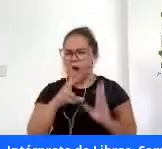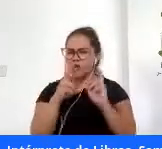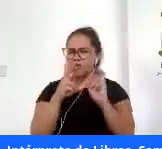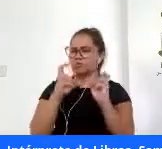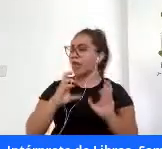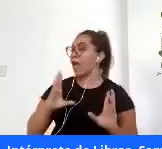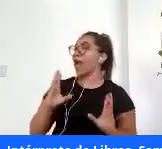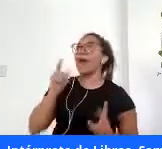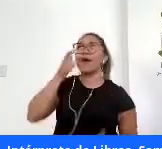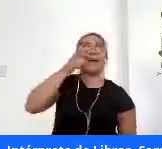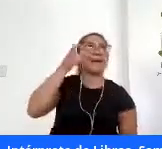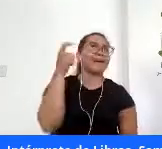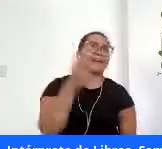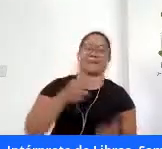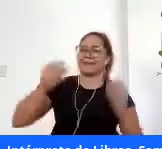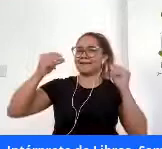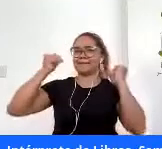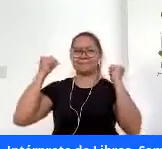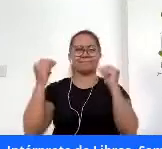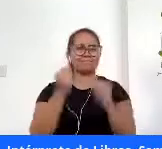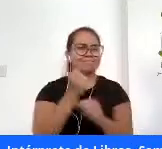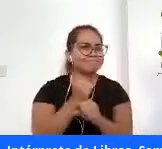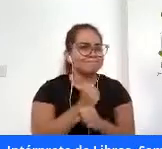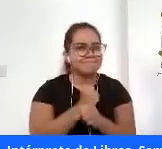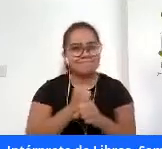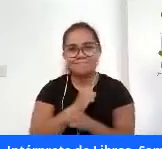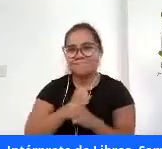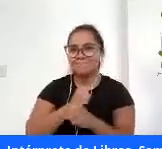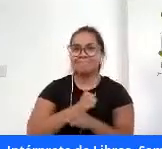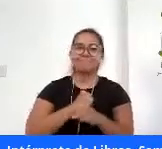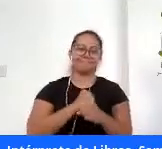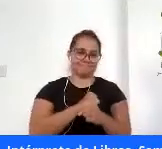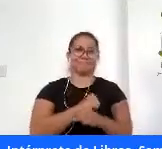tenho interesse já de muitos anos. E